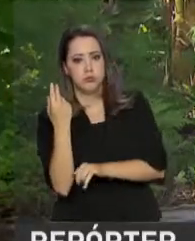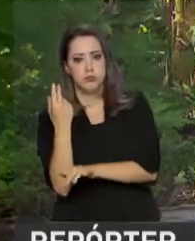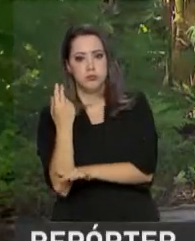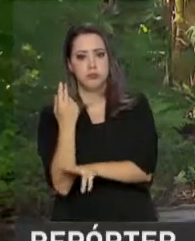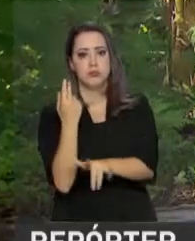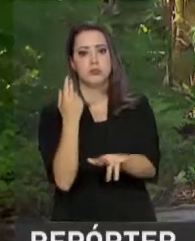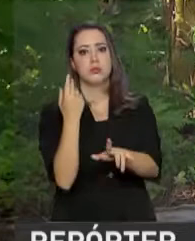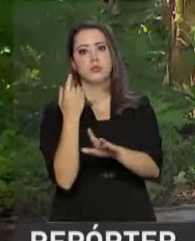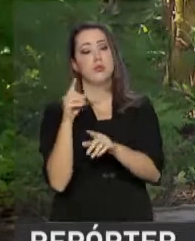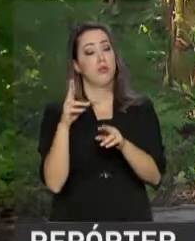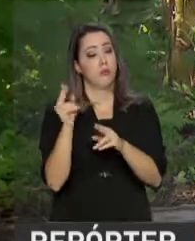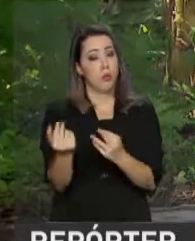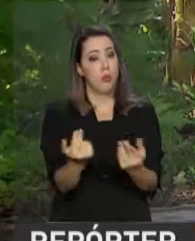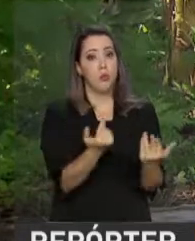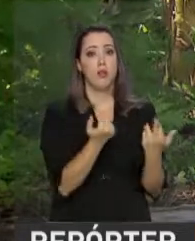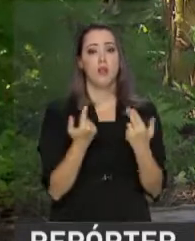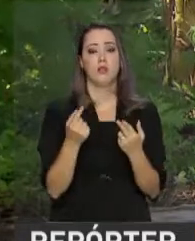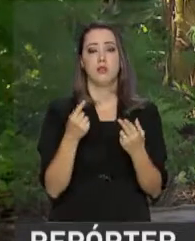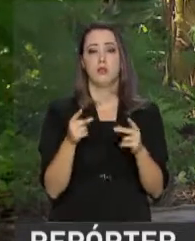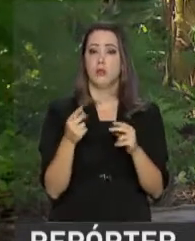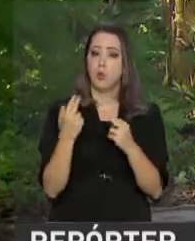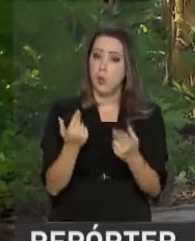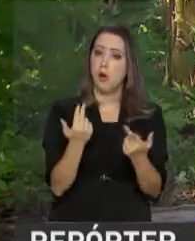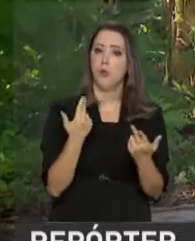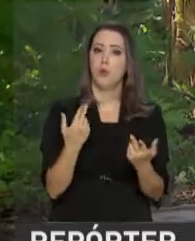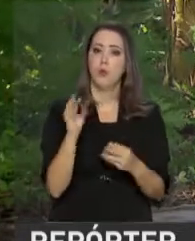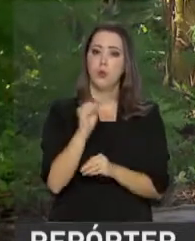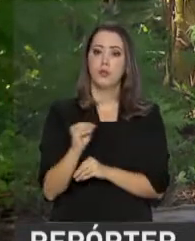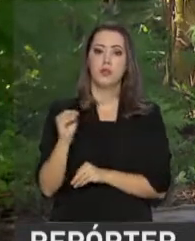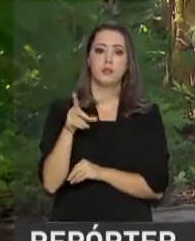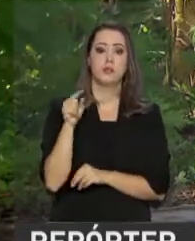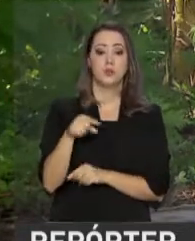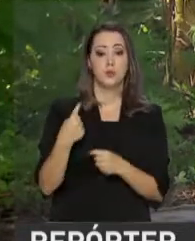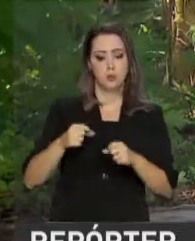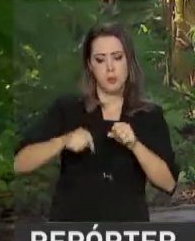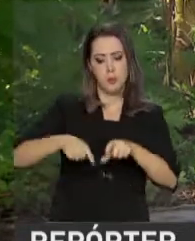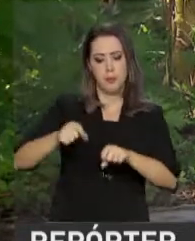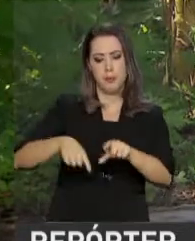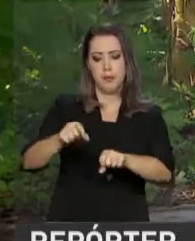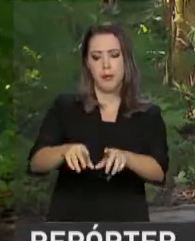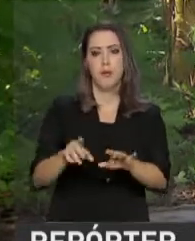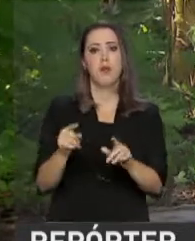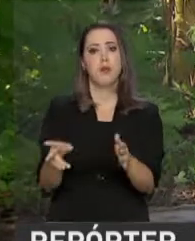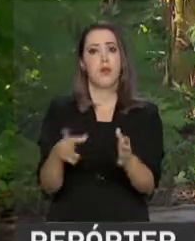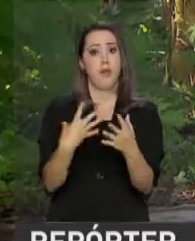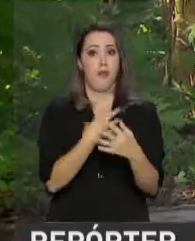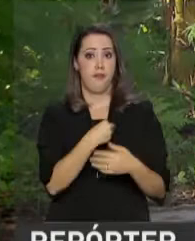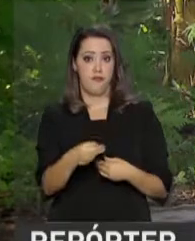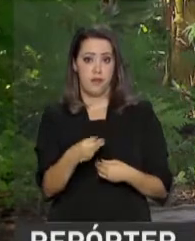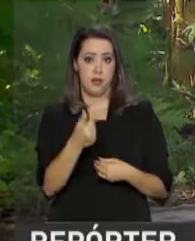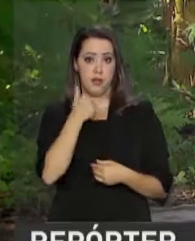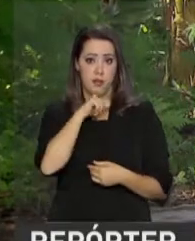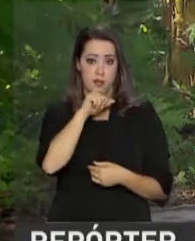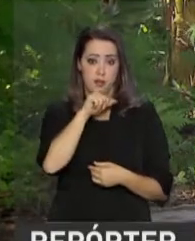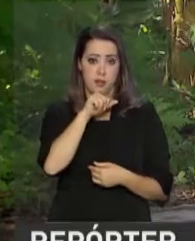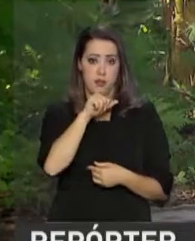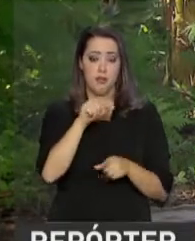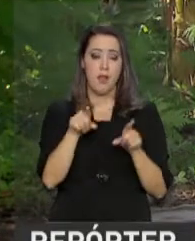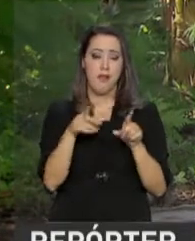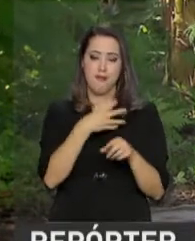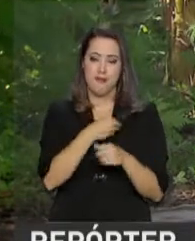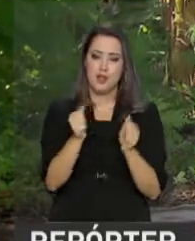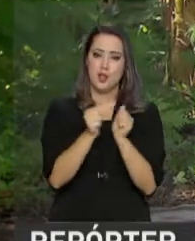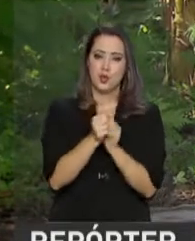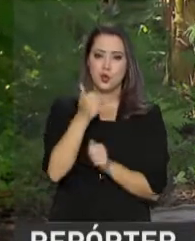cuidado também com vegetação a vegetação ela é filha da água mas é também mãe d'água é muito